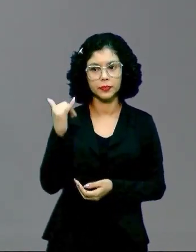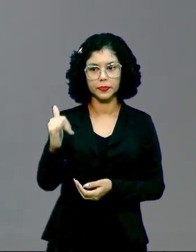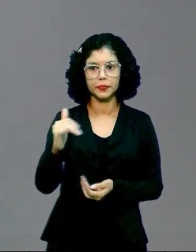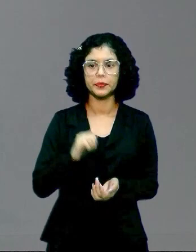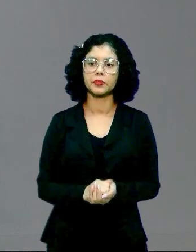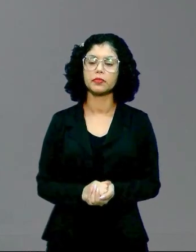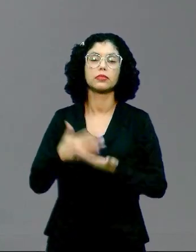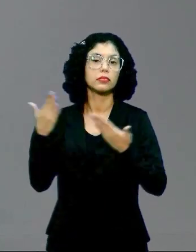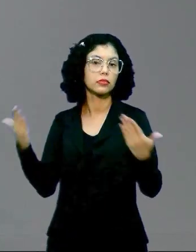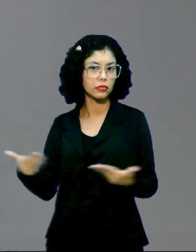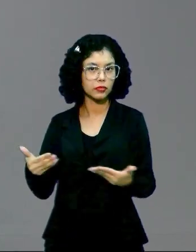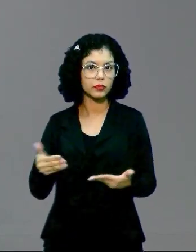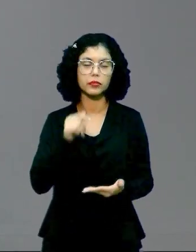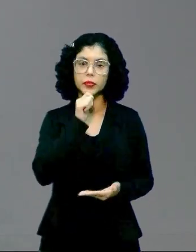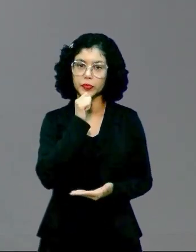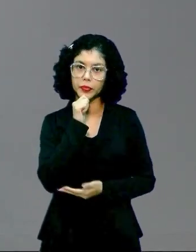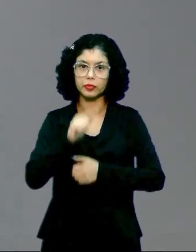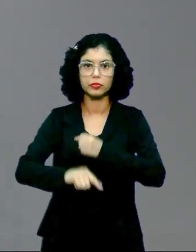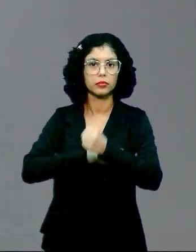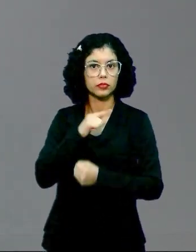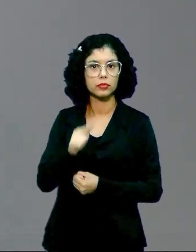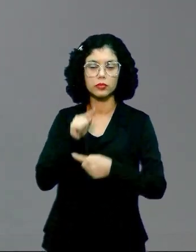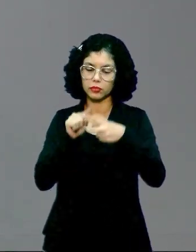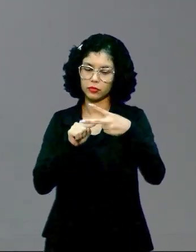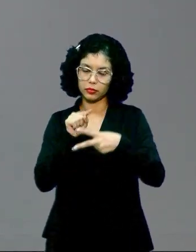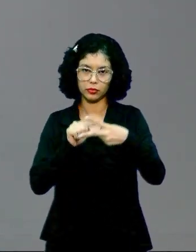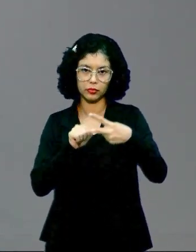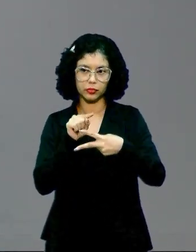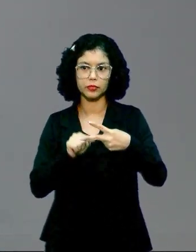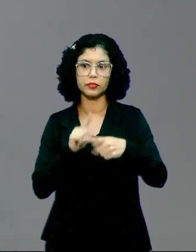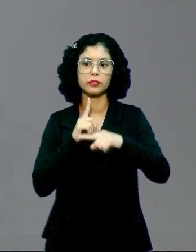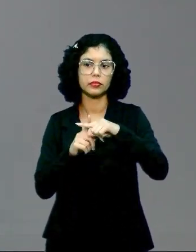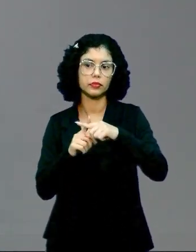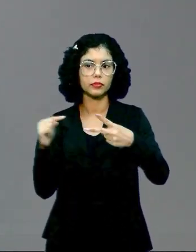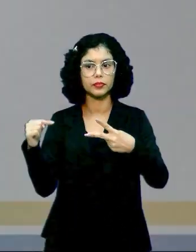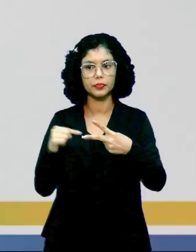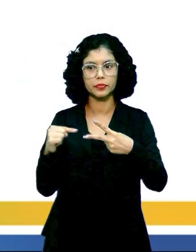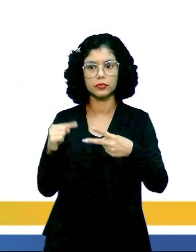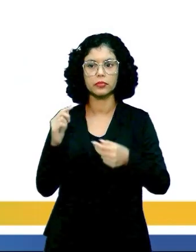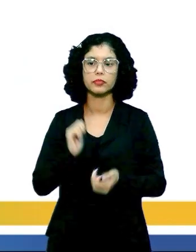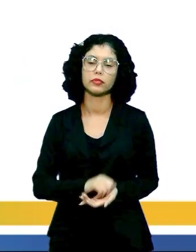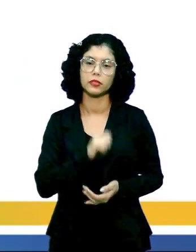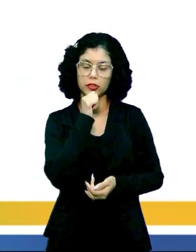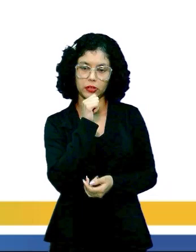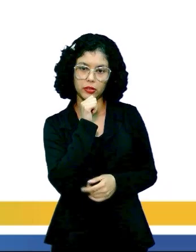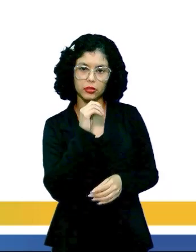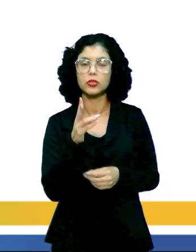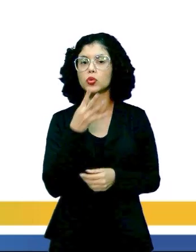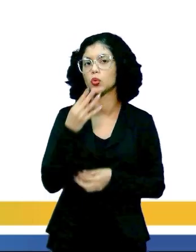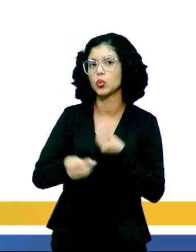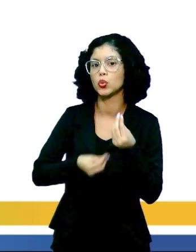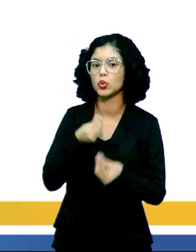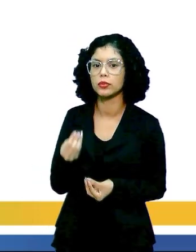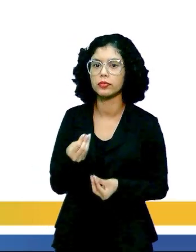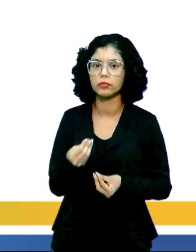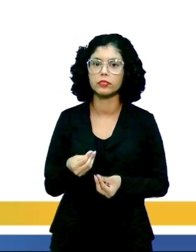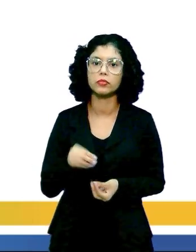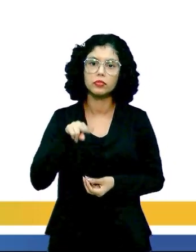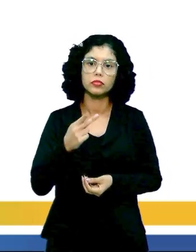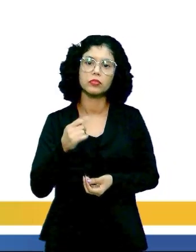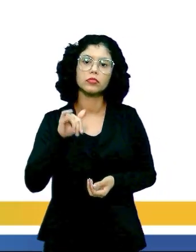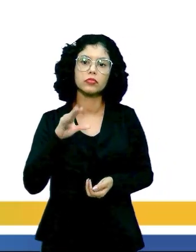para Thomson agora, o átomo tem essas duas cargas. Por que o modelo de Thomson ele ficou conhecido como pudim de